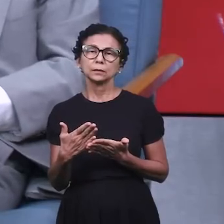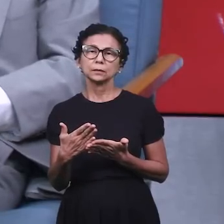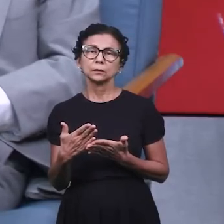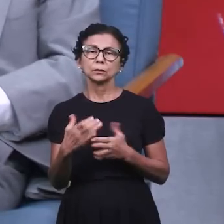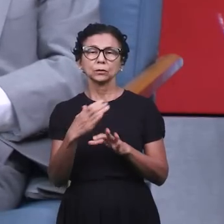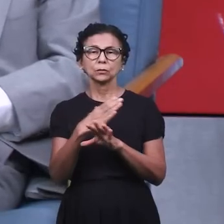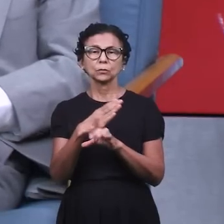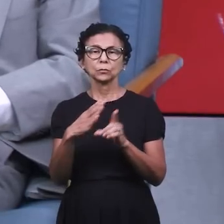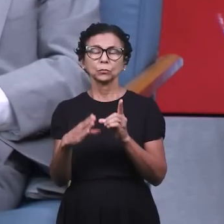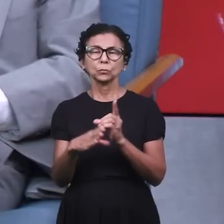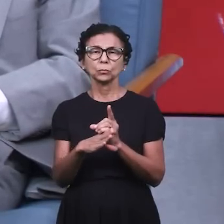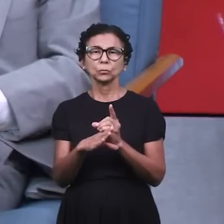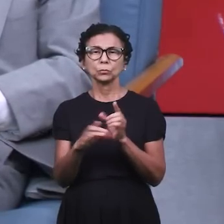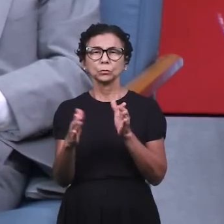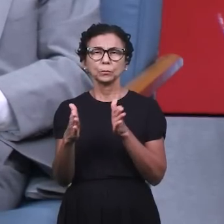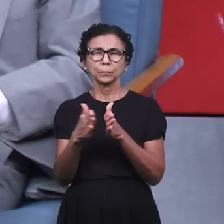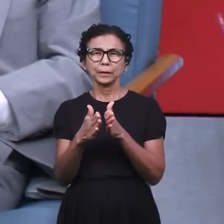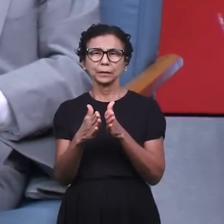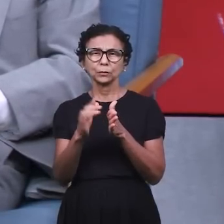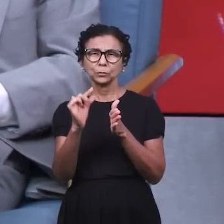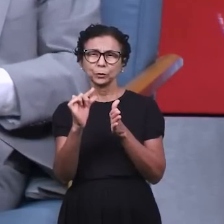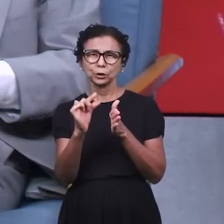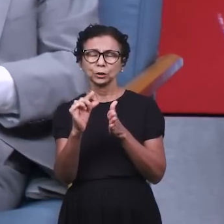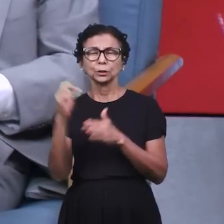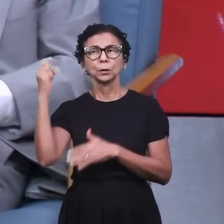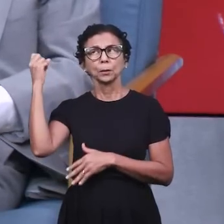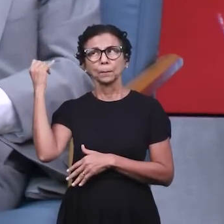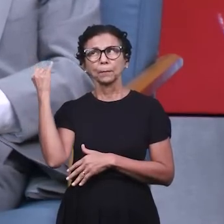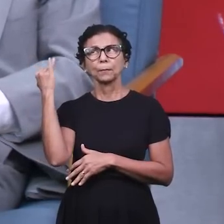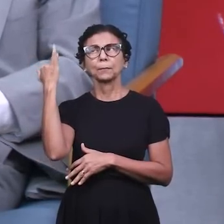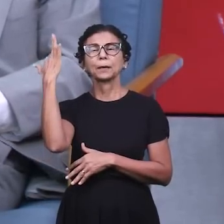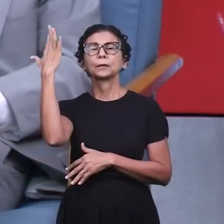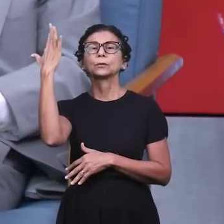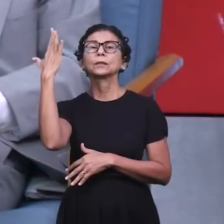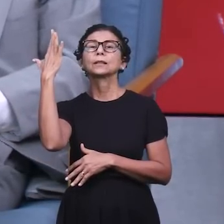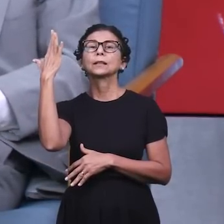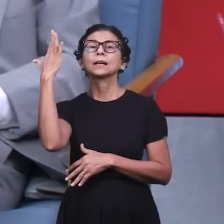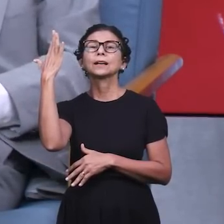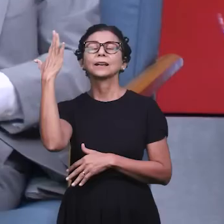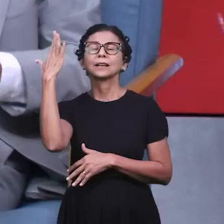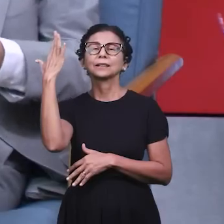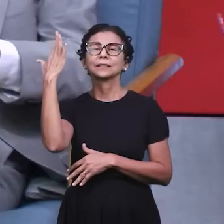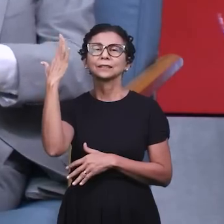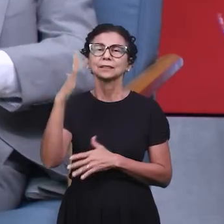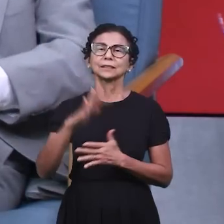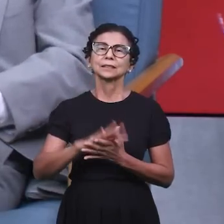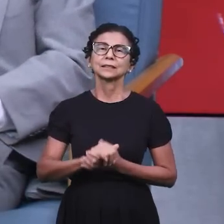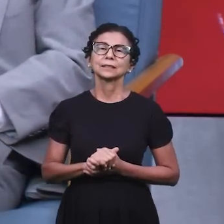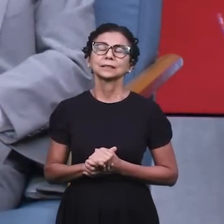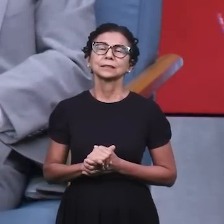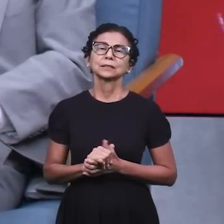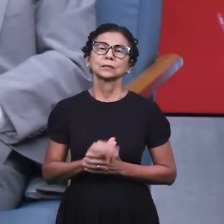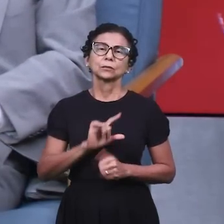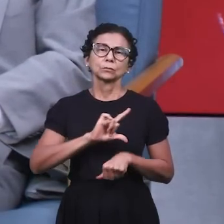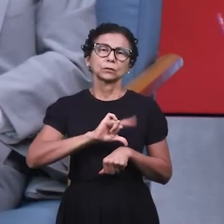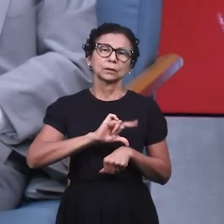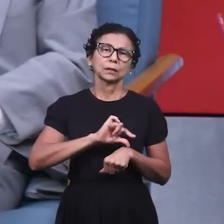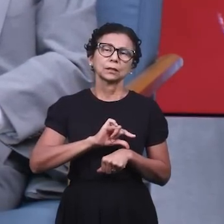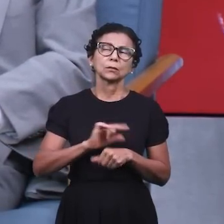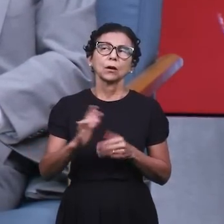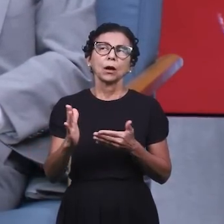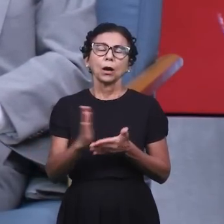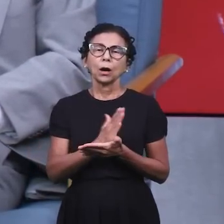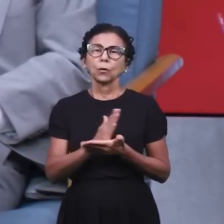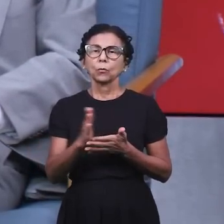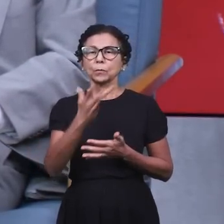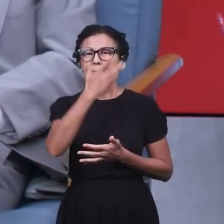uma orientação do Senhor, as igrejas orarem pela madrugada. Há irmãos que